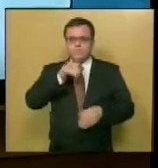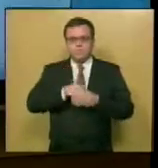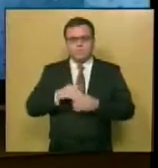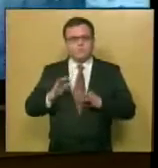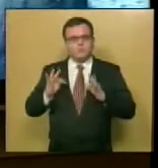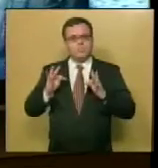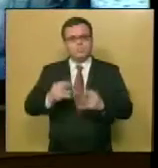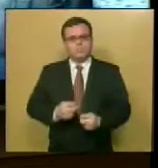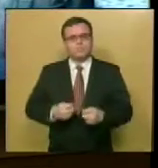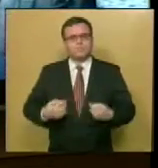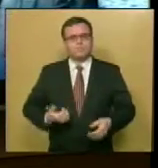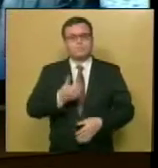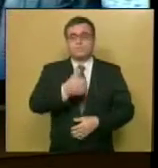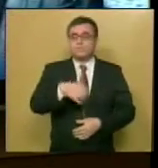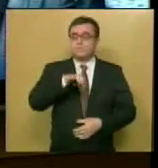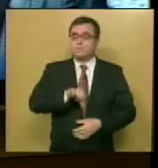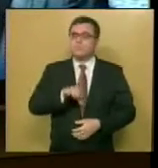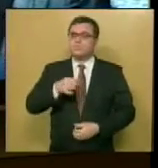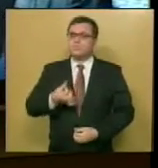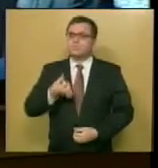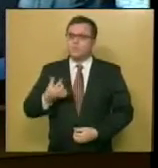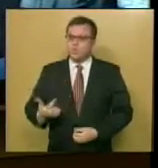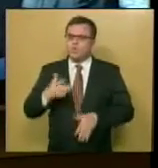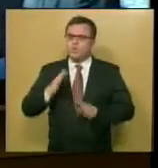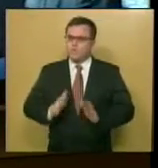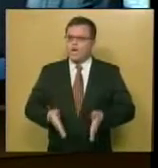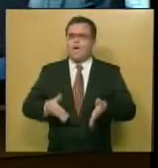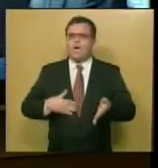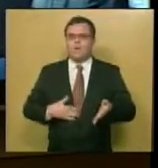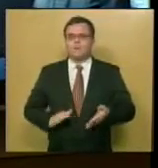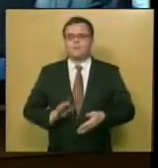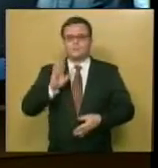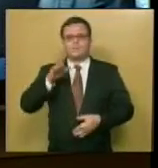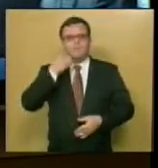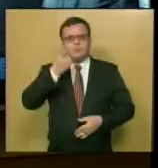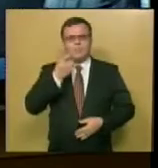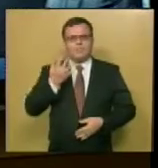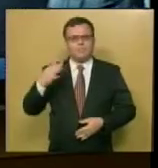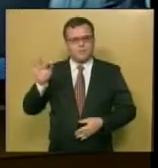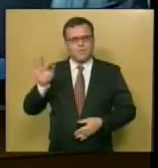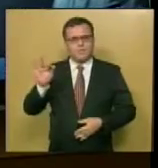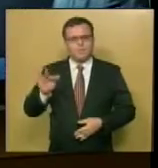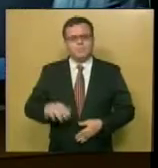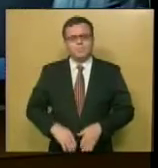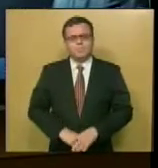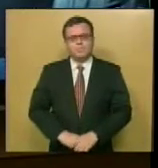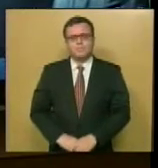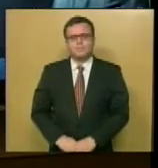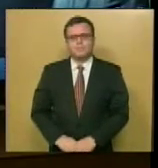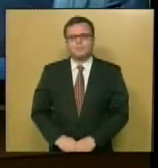Em 1962, elegeu-se deputado federal.